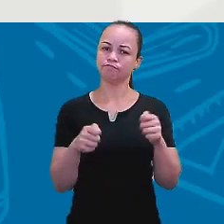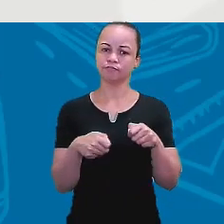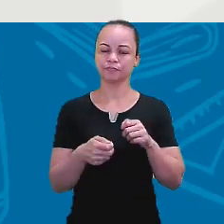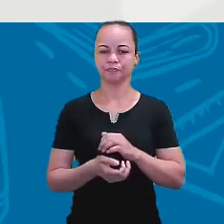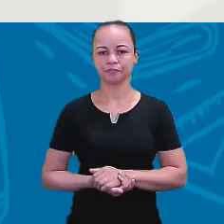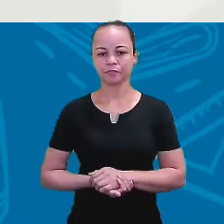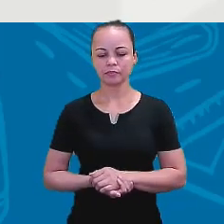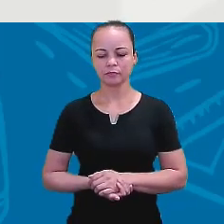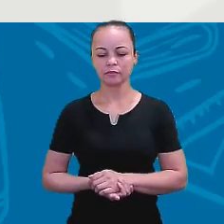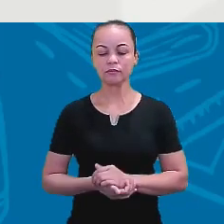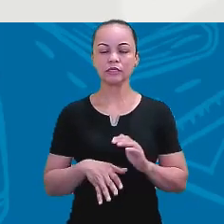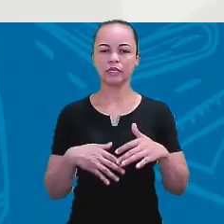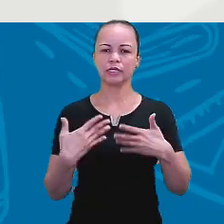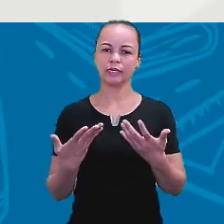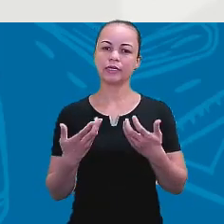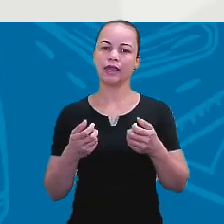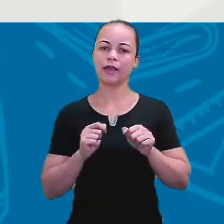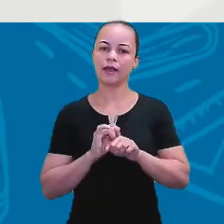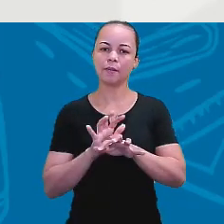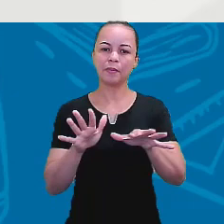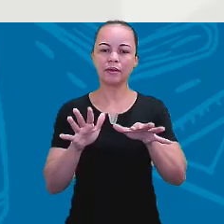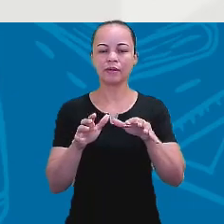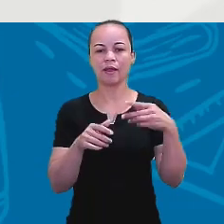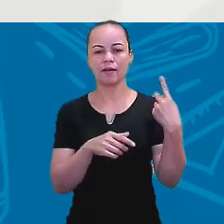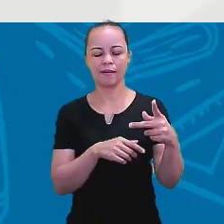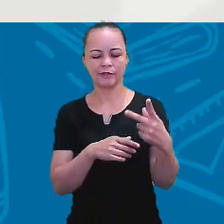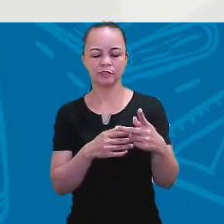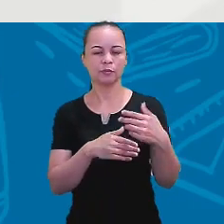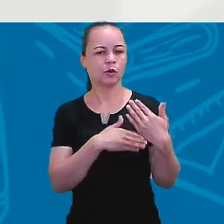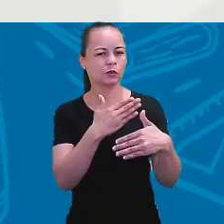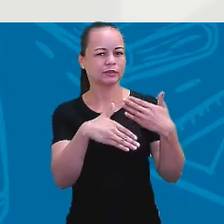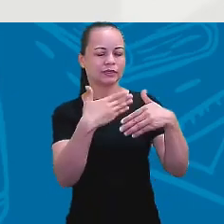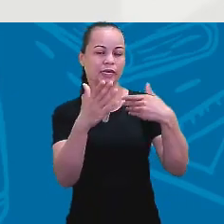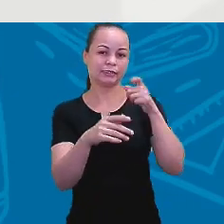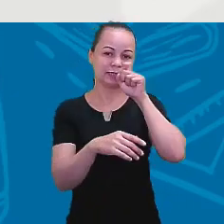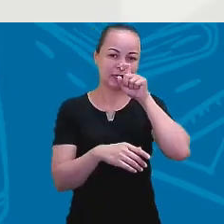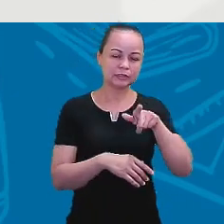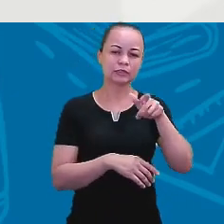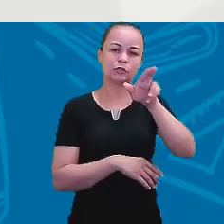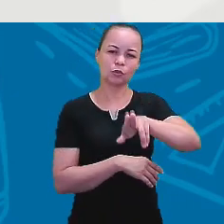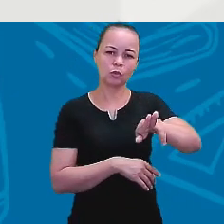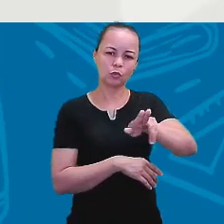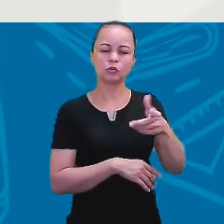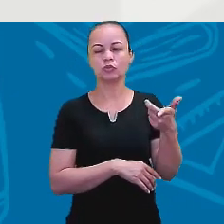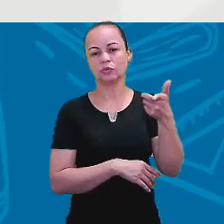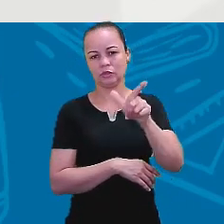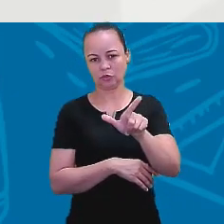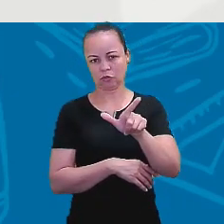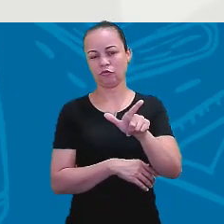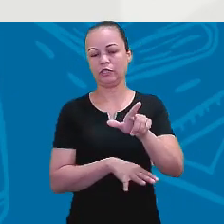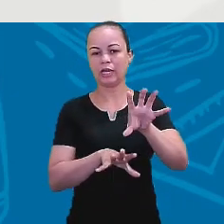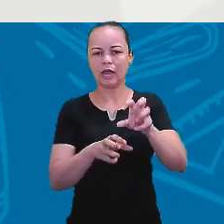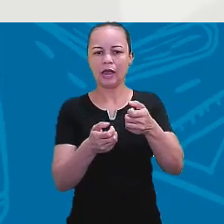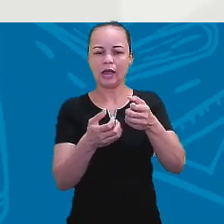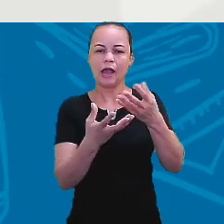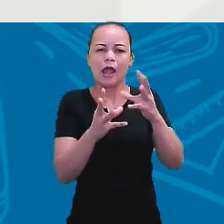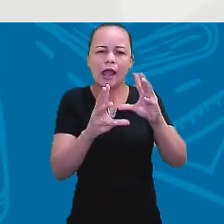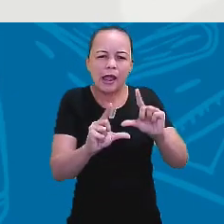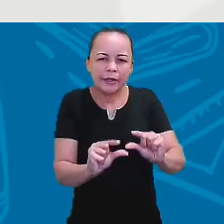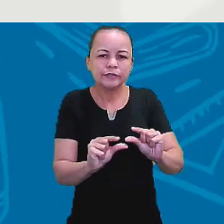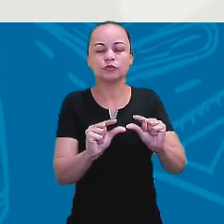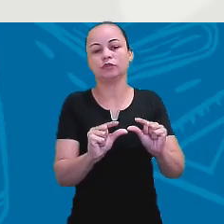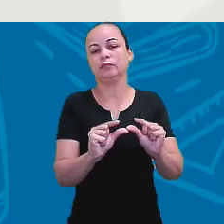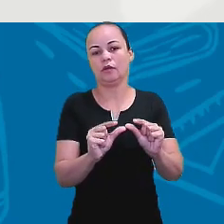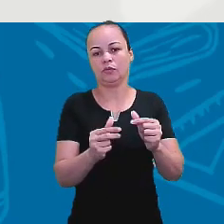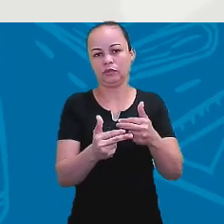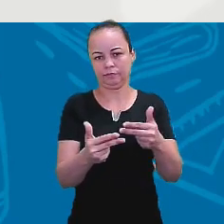é aí ampliar esse processo da reciclagem, da reutilização e da redução de resíduos, tá certo? Então,